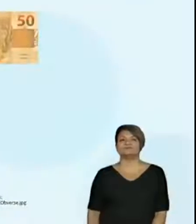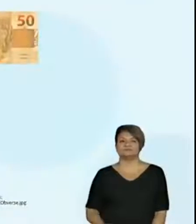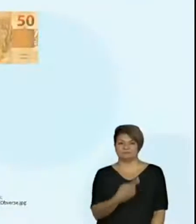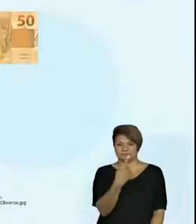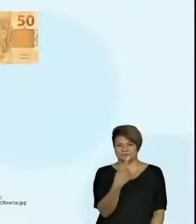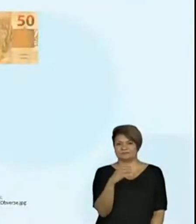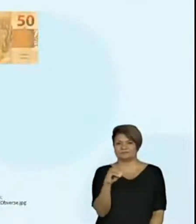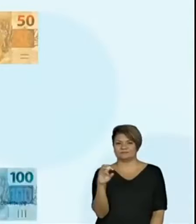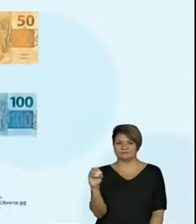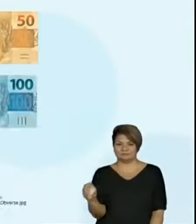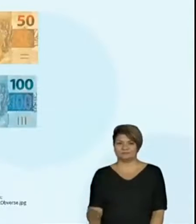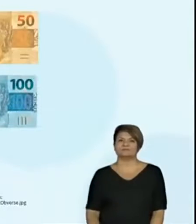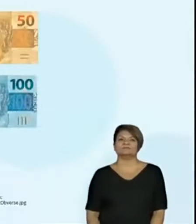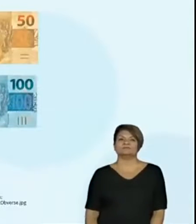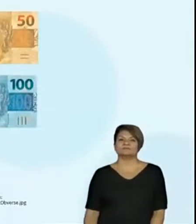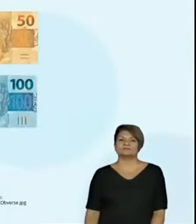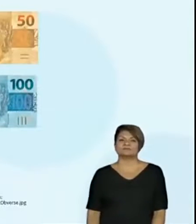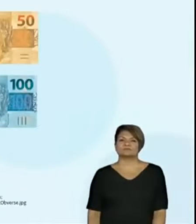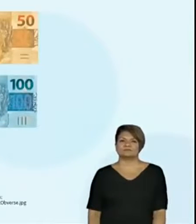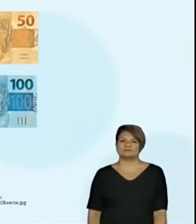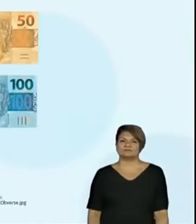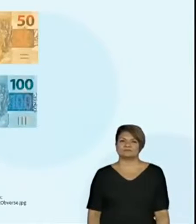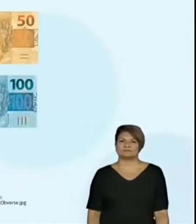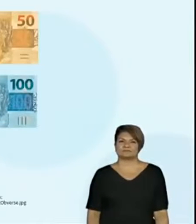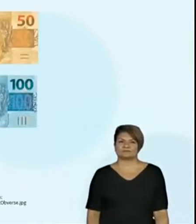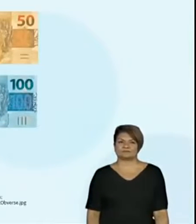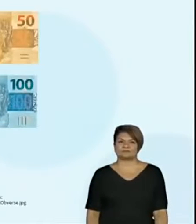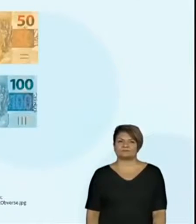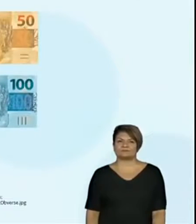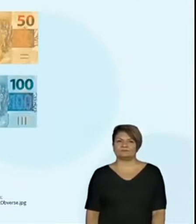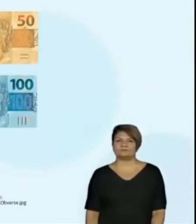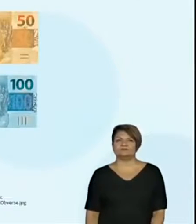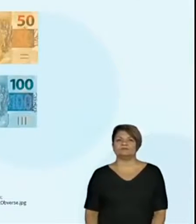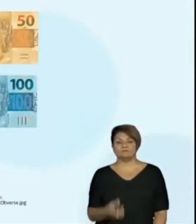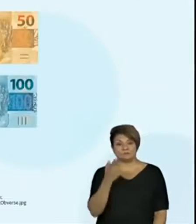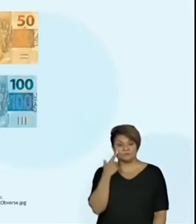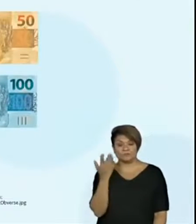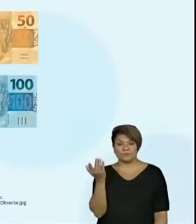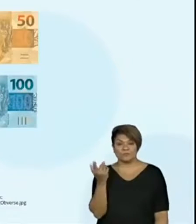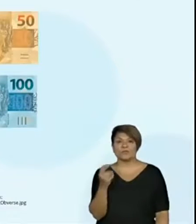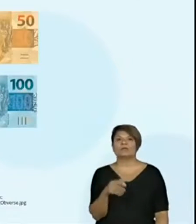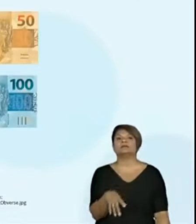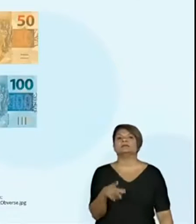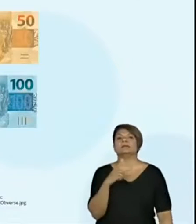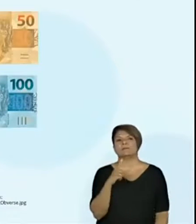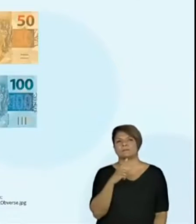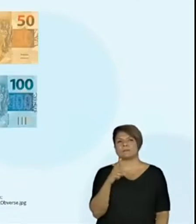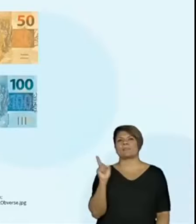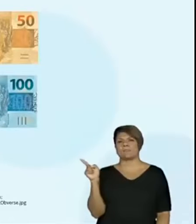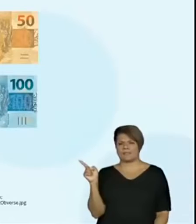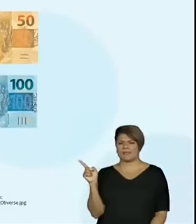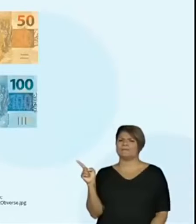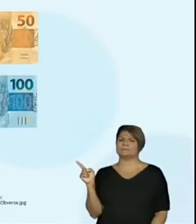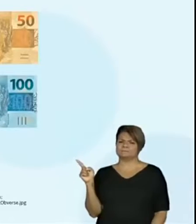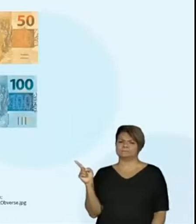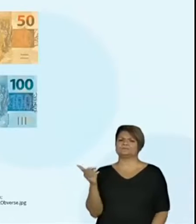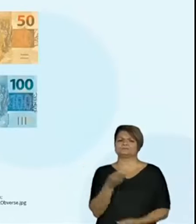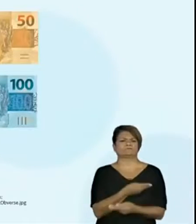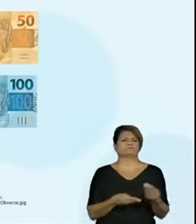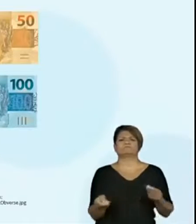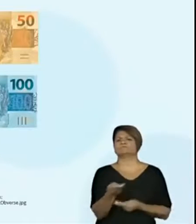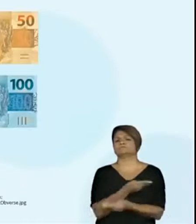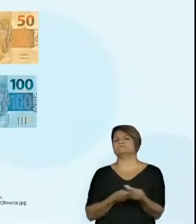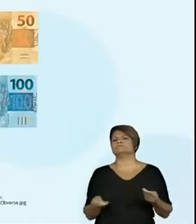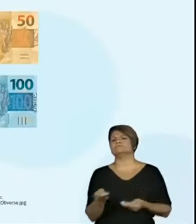de 100. Olha só. Até um certo tempo, eram essas que estavam circulando.